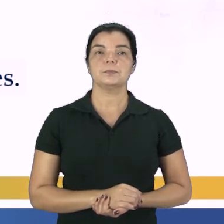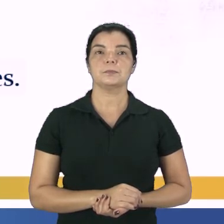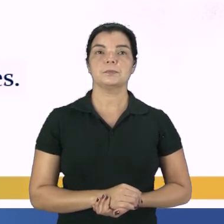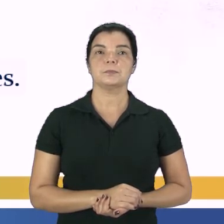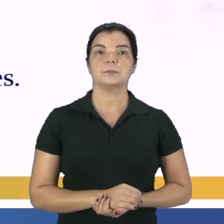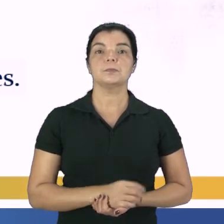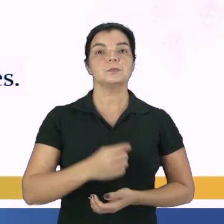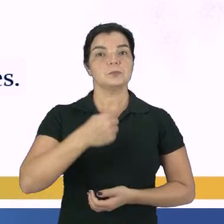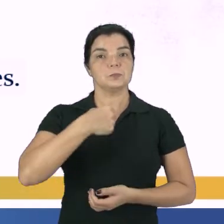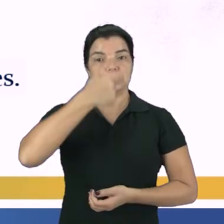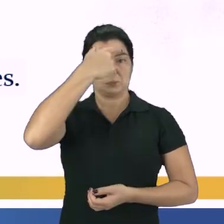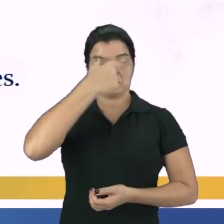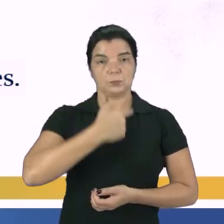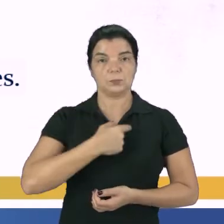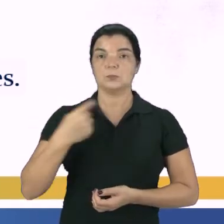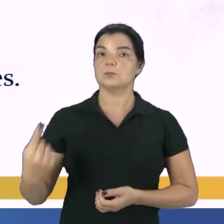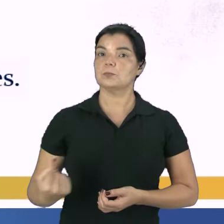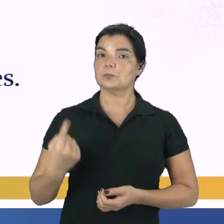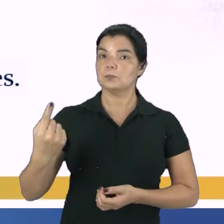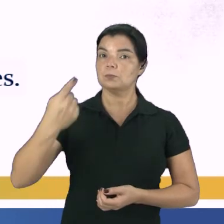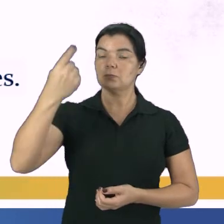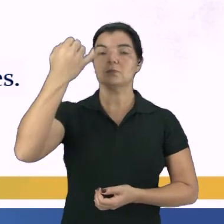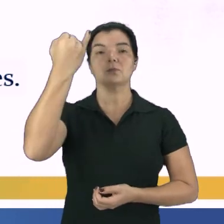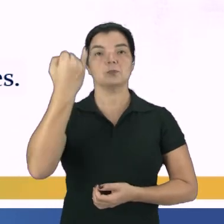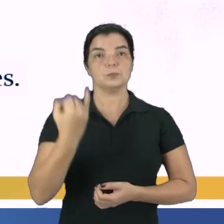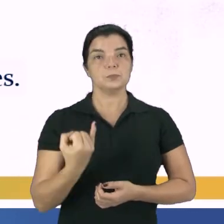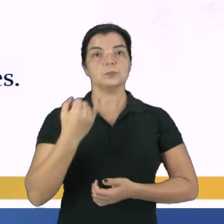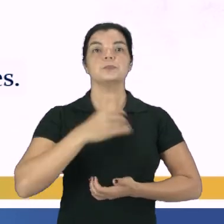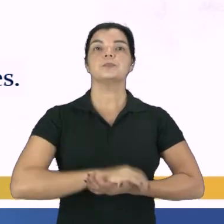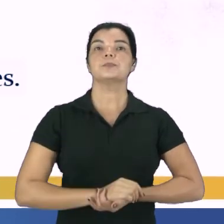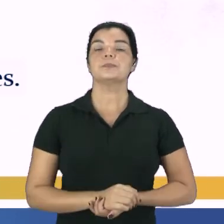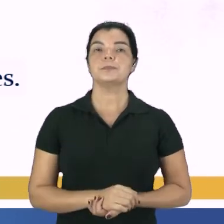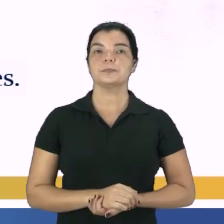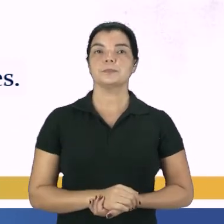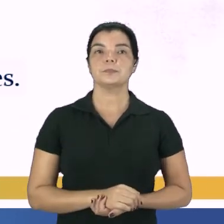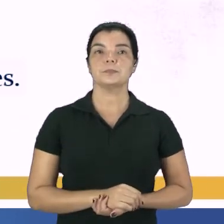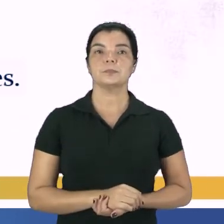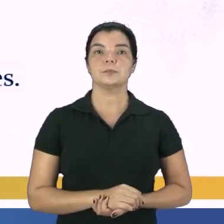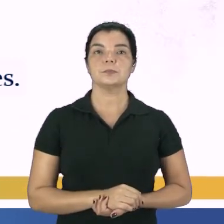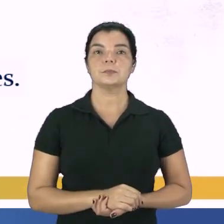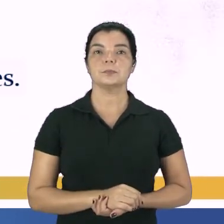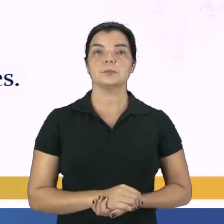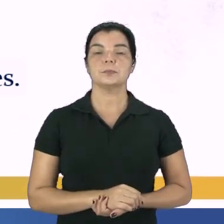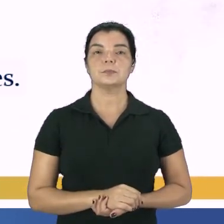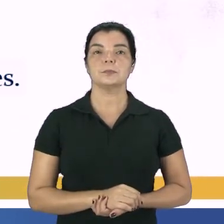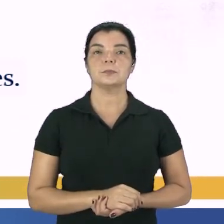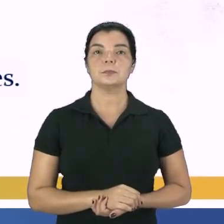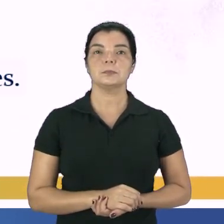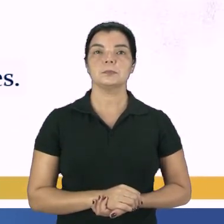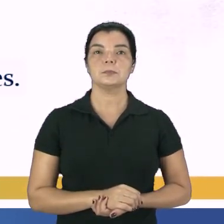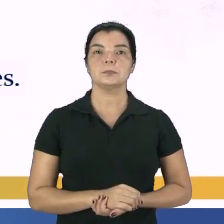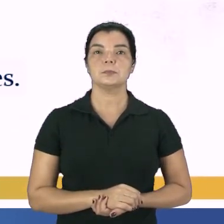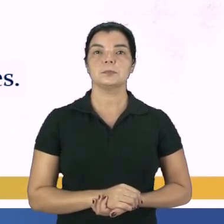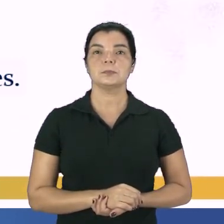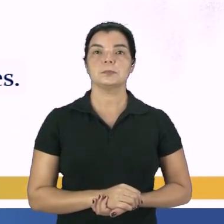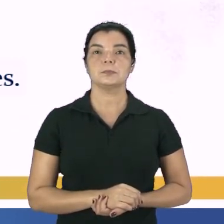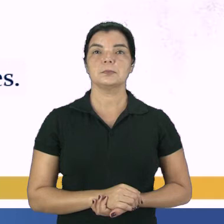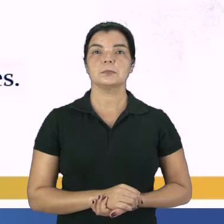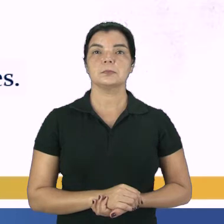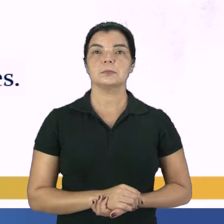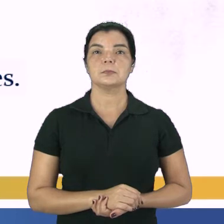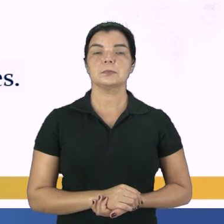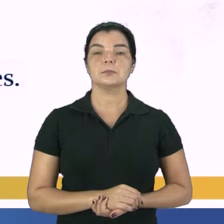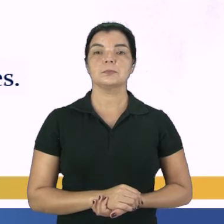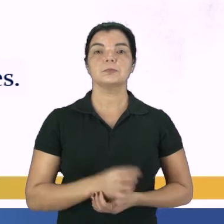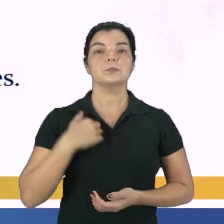thin. Eu sou alto e magro. I have long, straight hair.